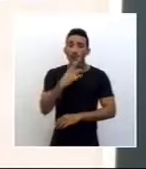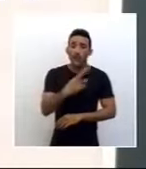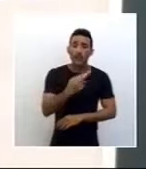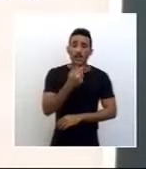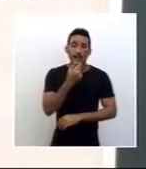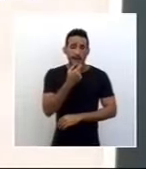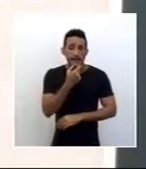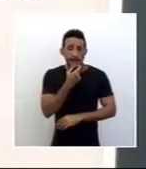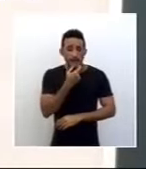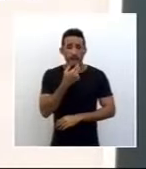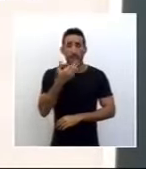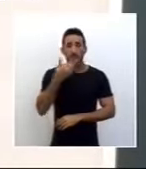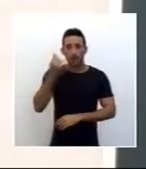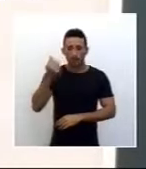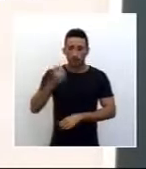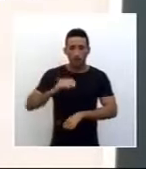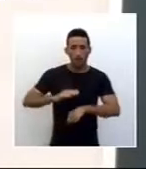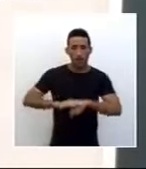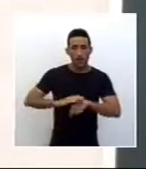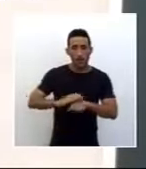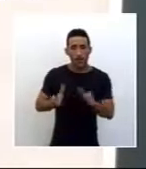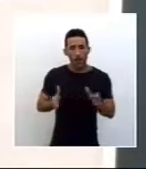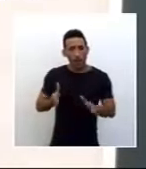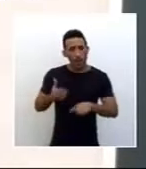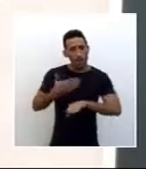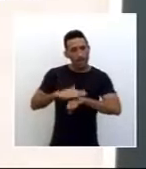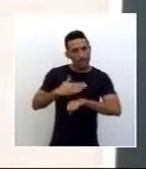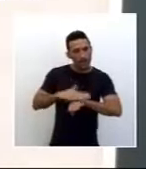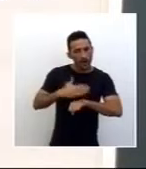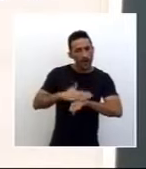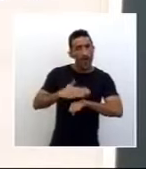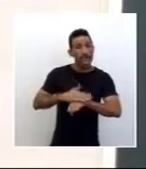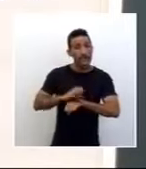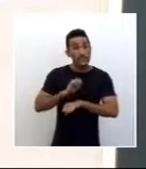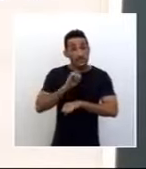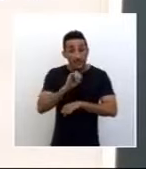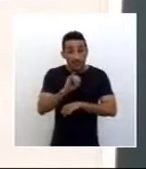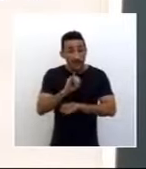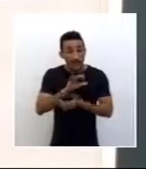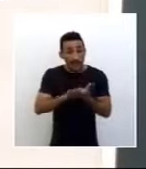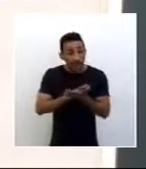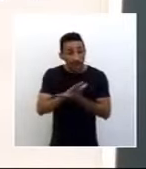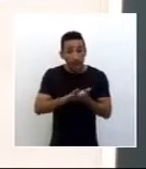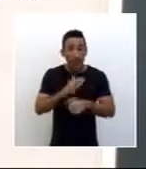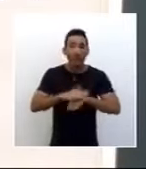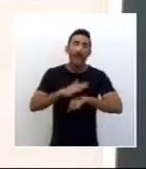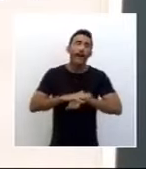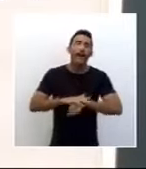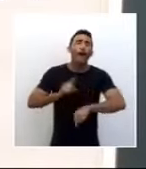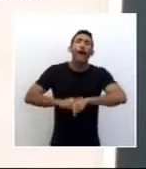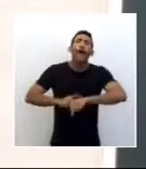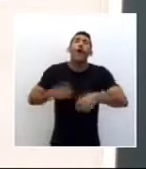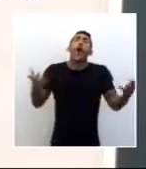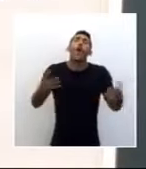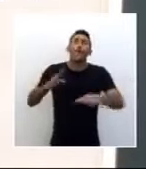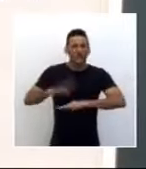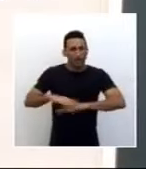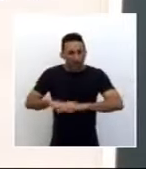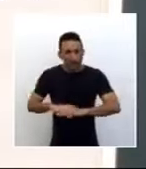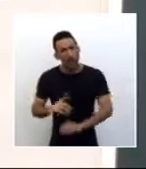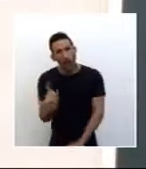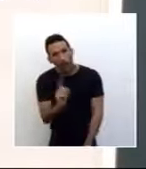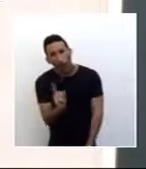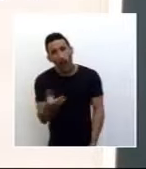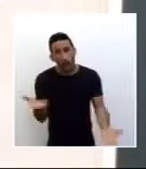né No momento que nós temos para por em prática se você não praticar agora você vai praticar onde na aula de matemática não dá né